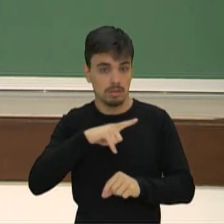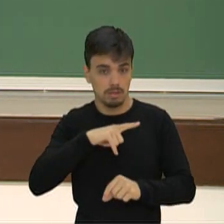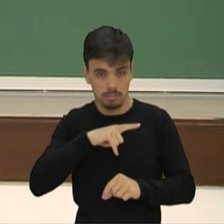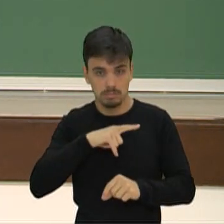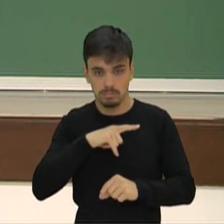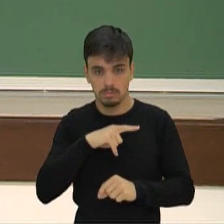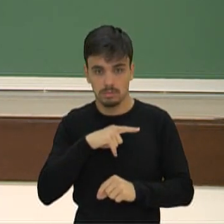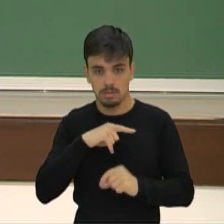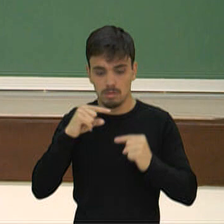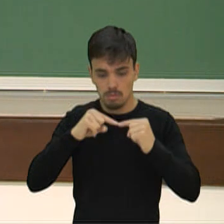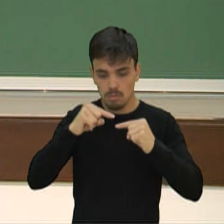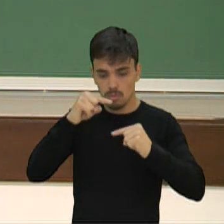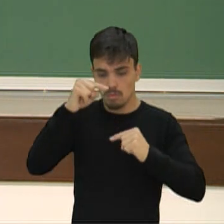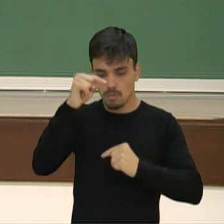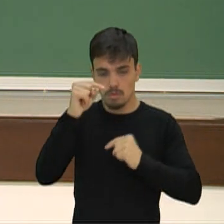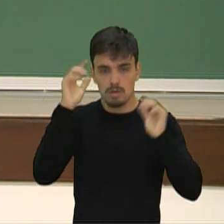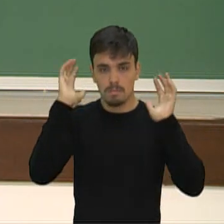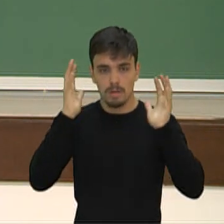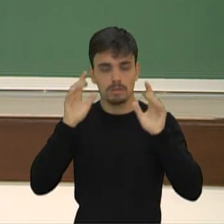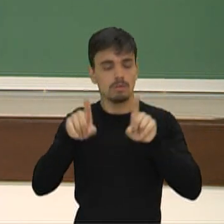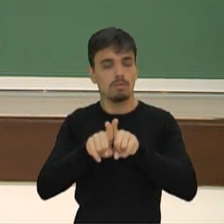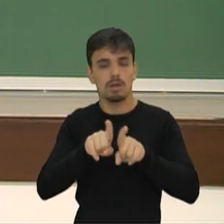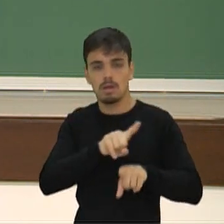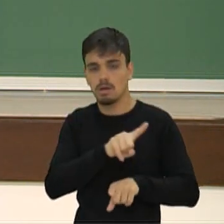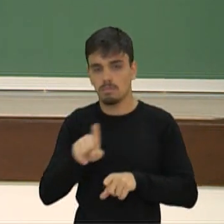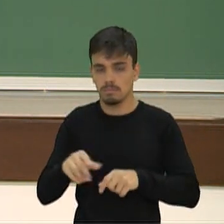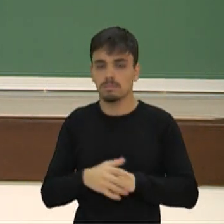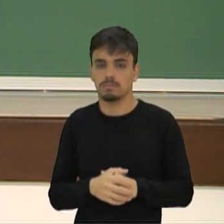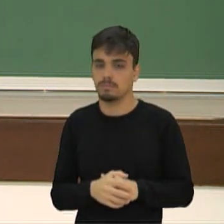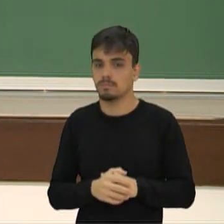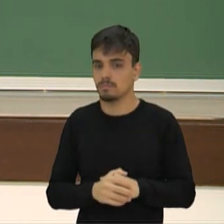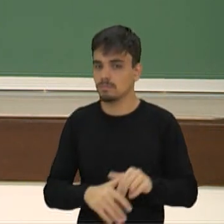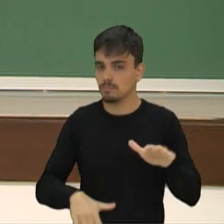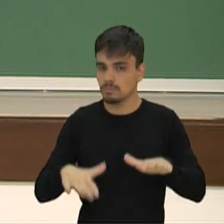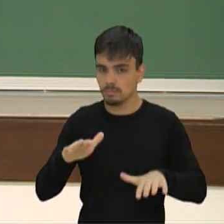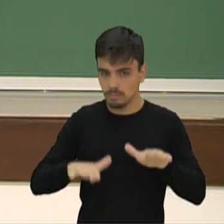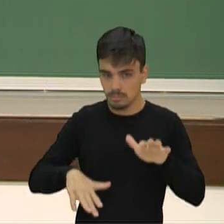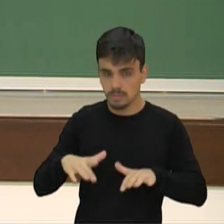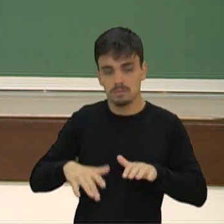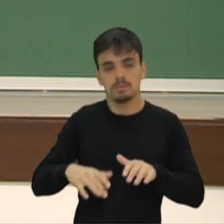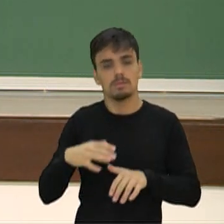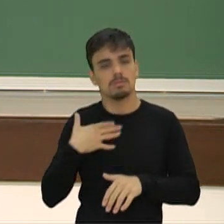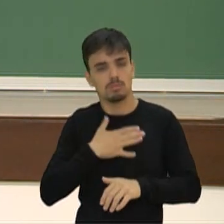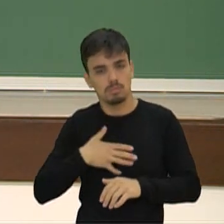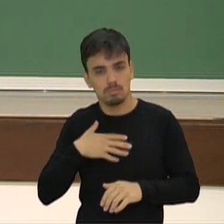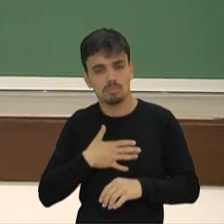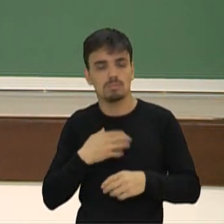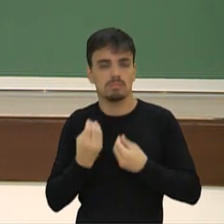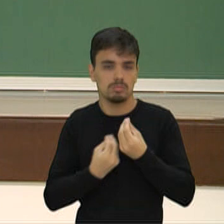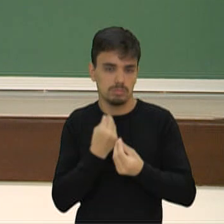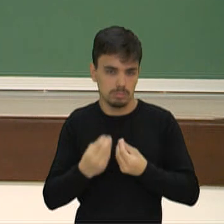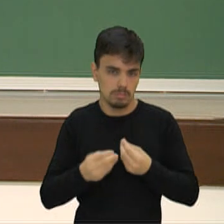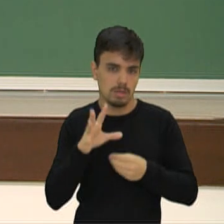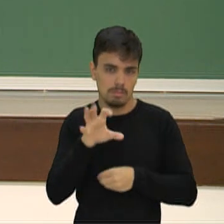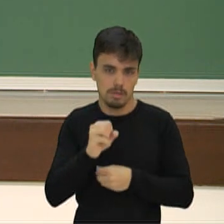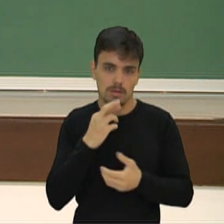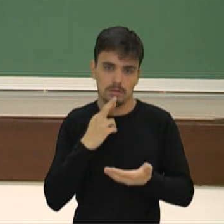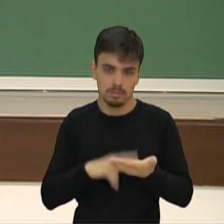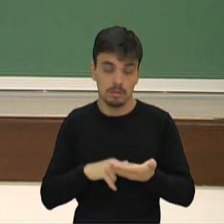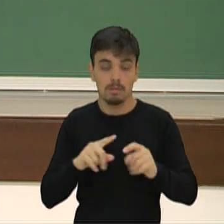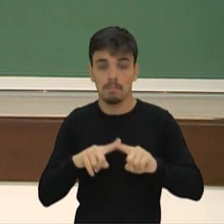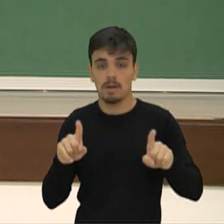tipo de aumento de pressão ou não, então dá talvez até um certo conforto para você estar trabalhando quando você pega o resultado, mas é